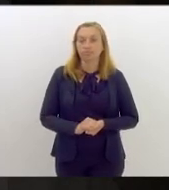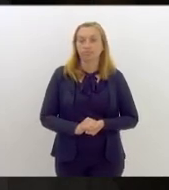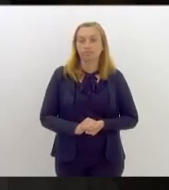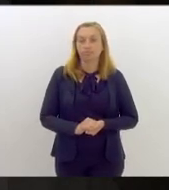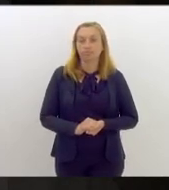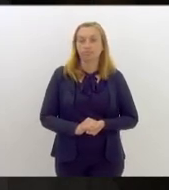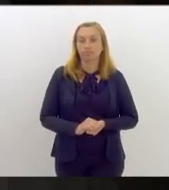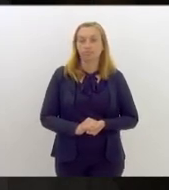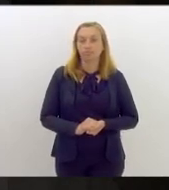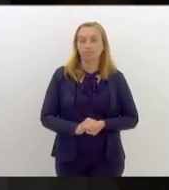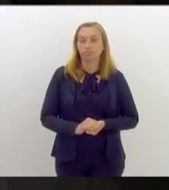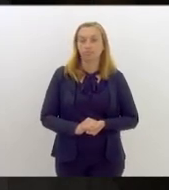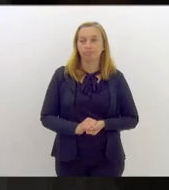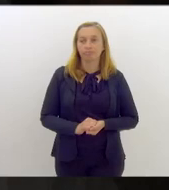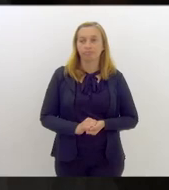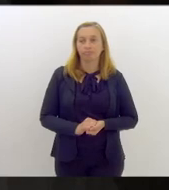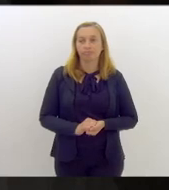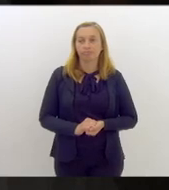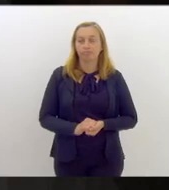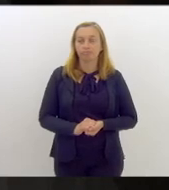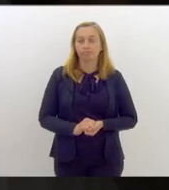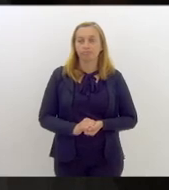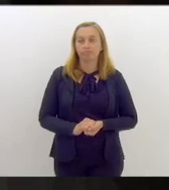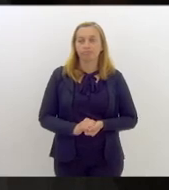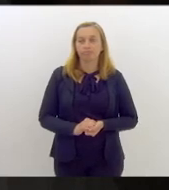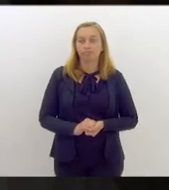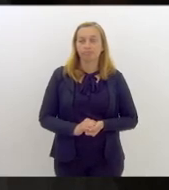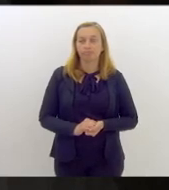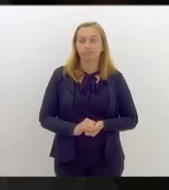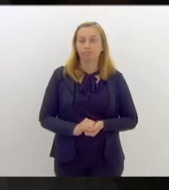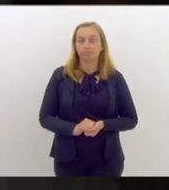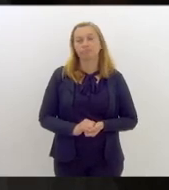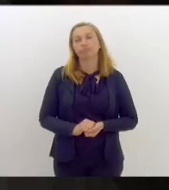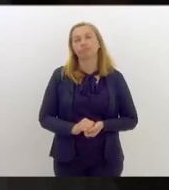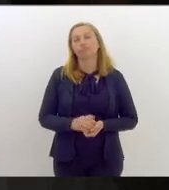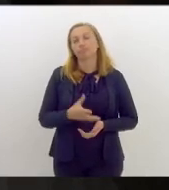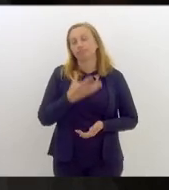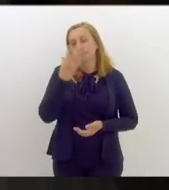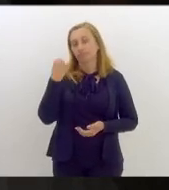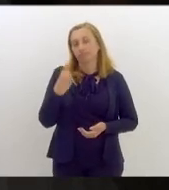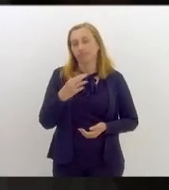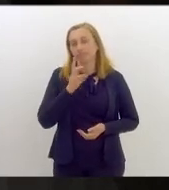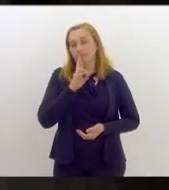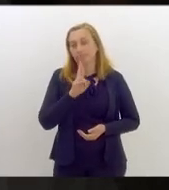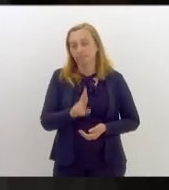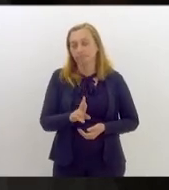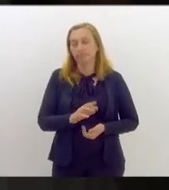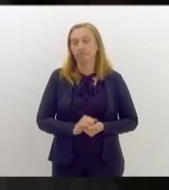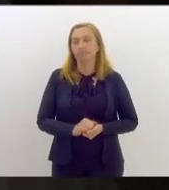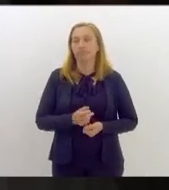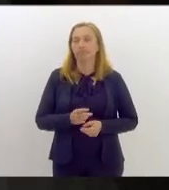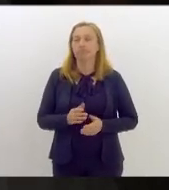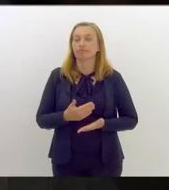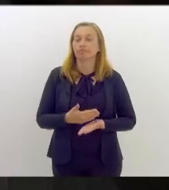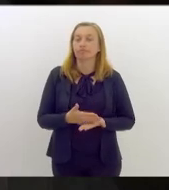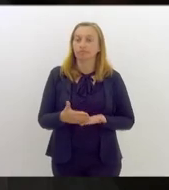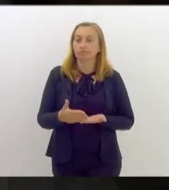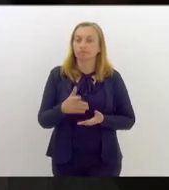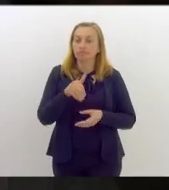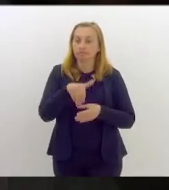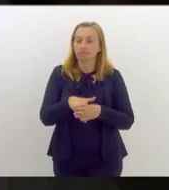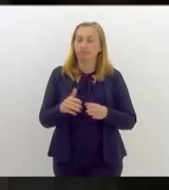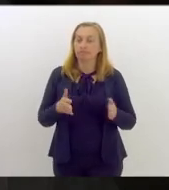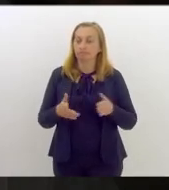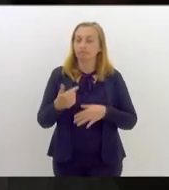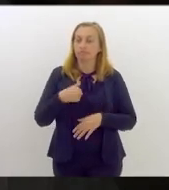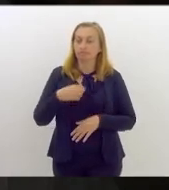Empurraram a resposta com a barriga. Já iniciando a campanha, eu e a deputada Marta